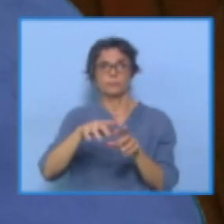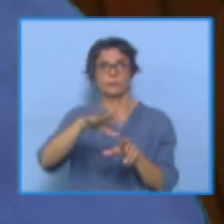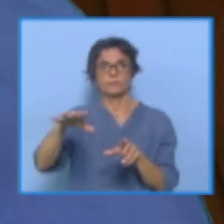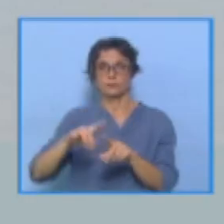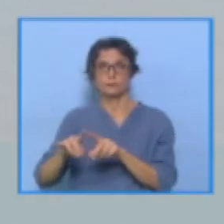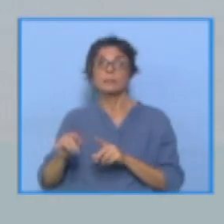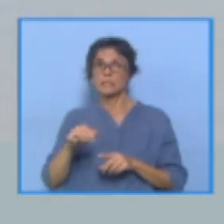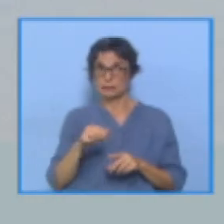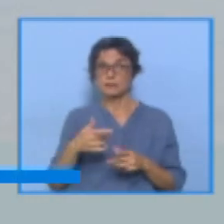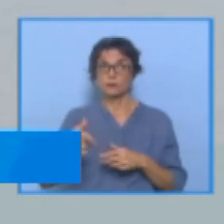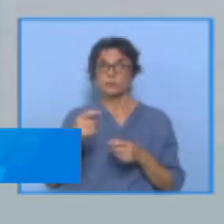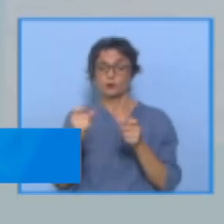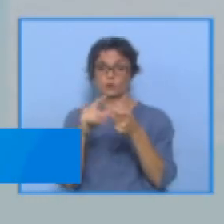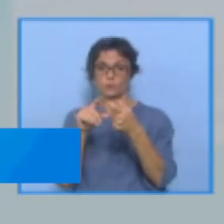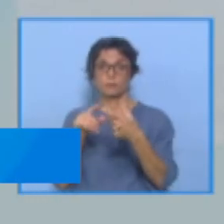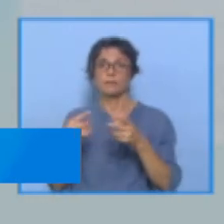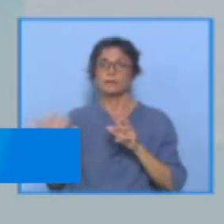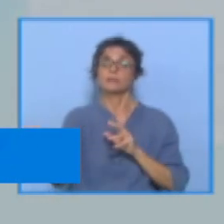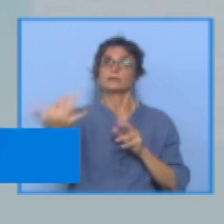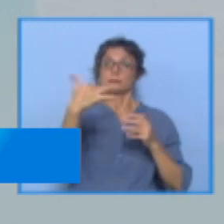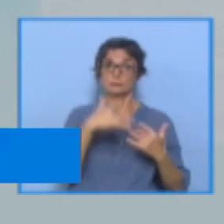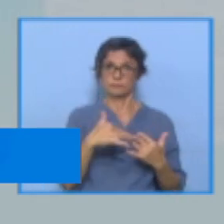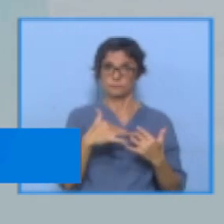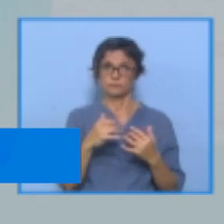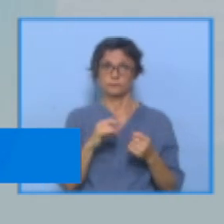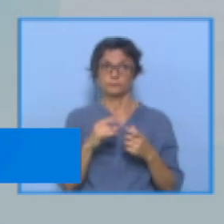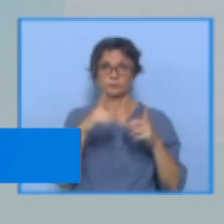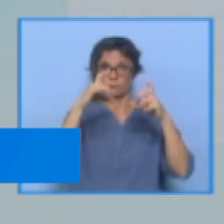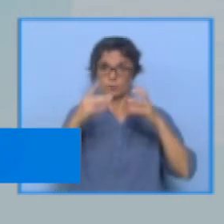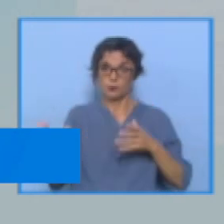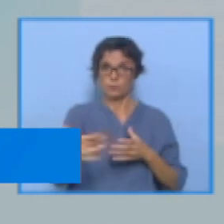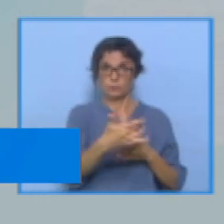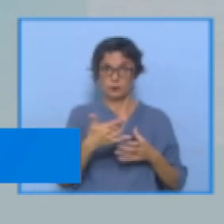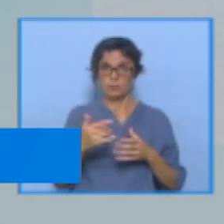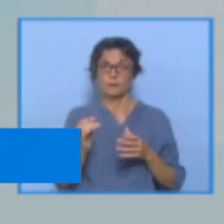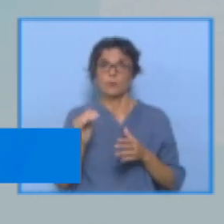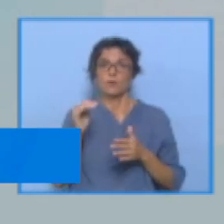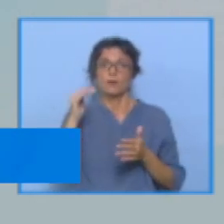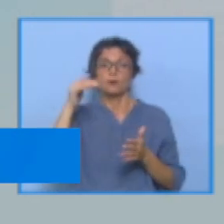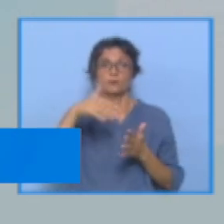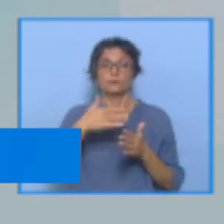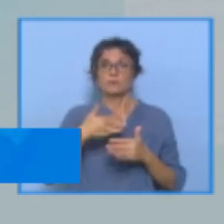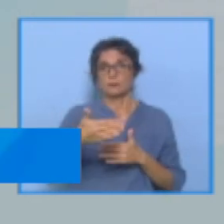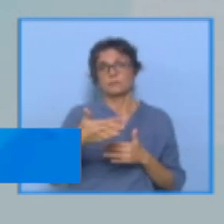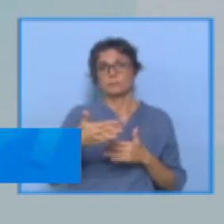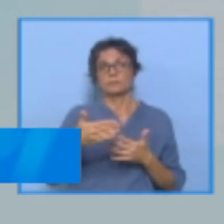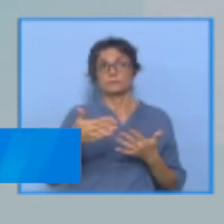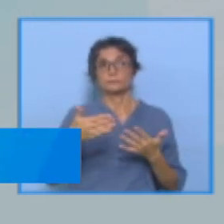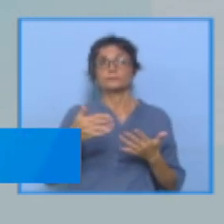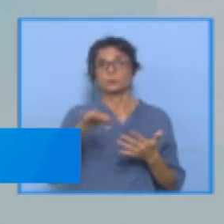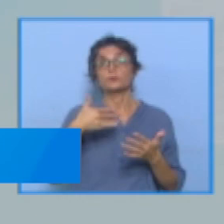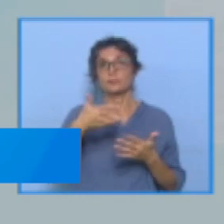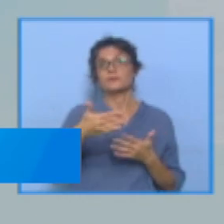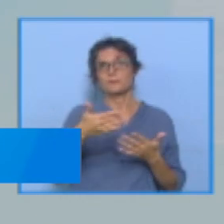e-mail e imprimir todas as fotografias para colocar no painel e depois no final da semana iremos então expor o painel, se Deus quiser,